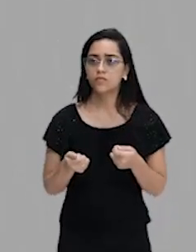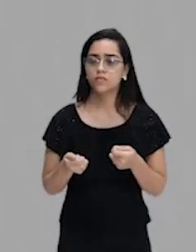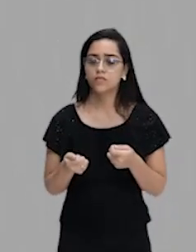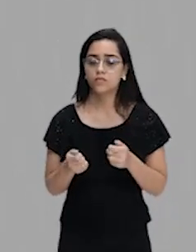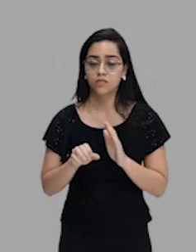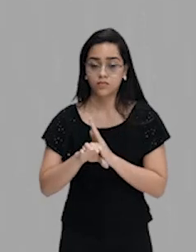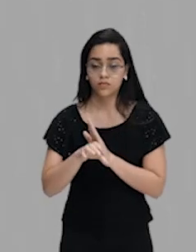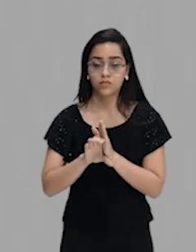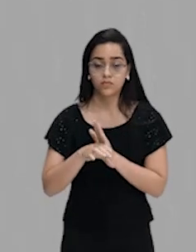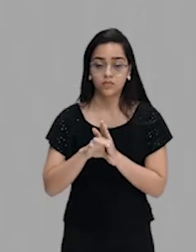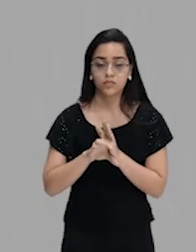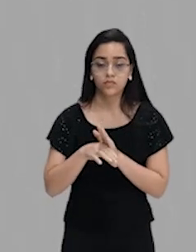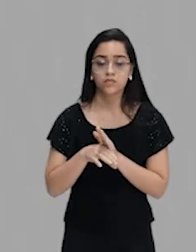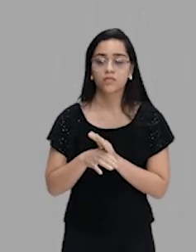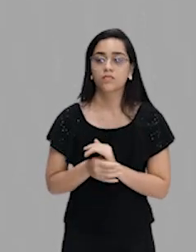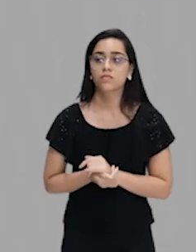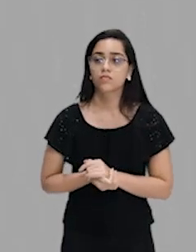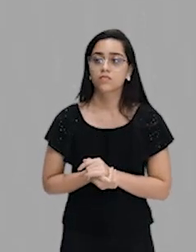desse conceito,